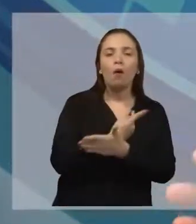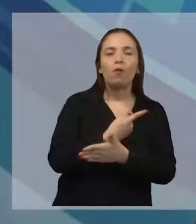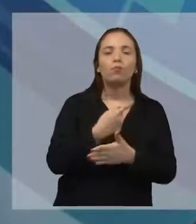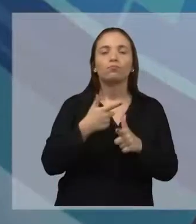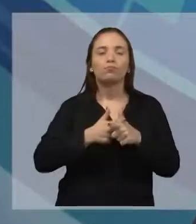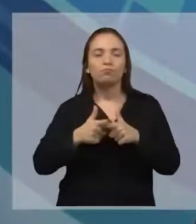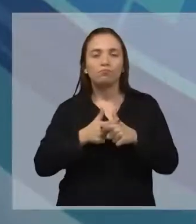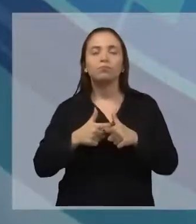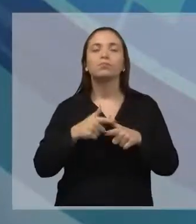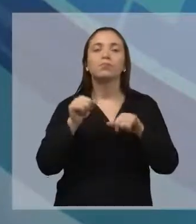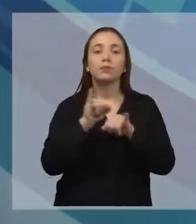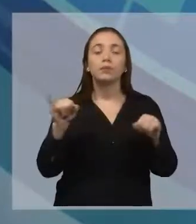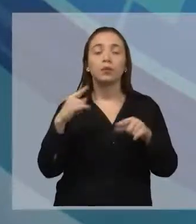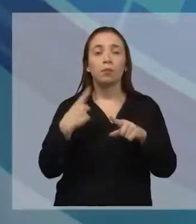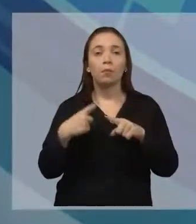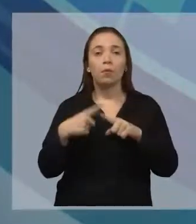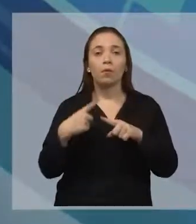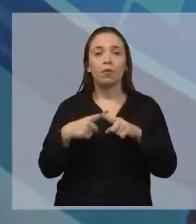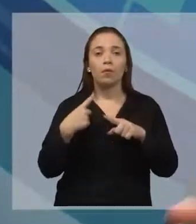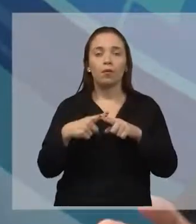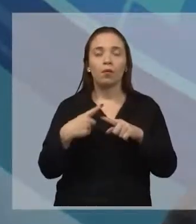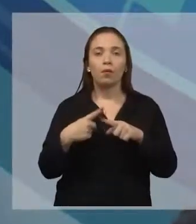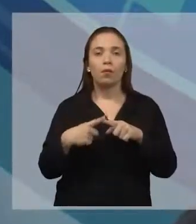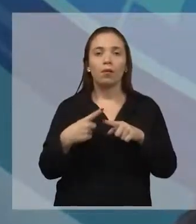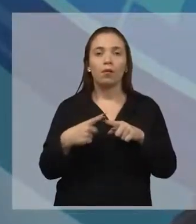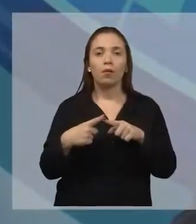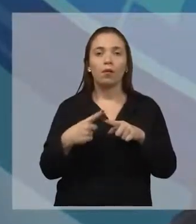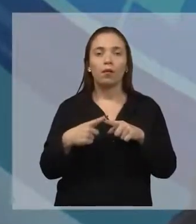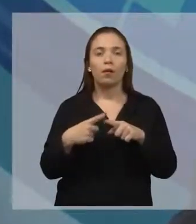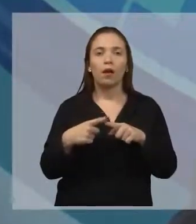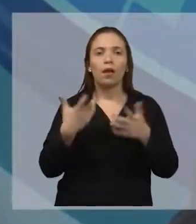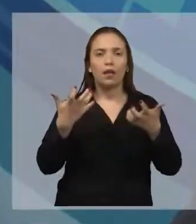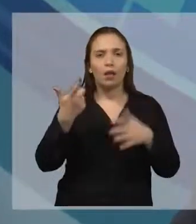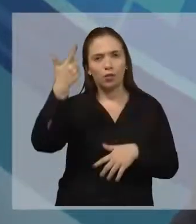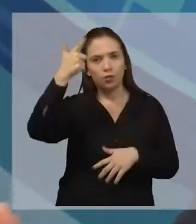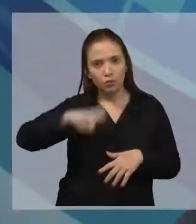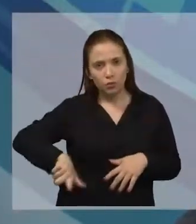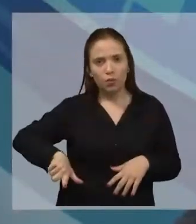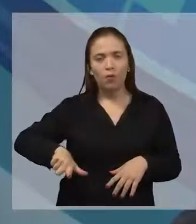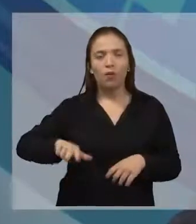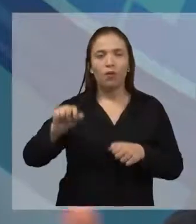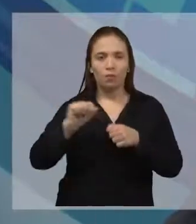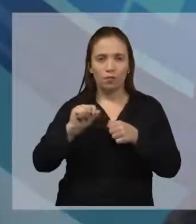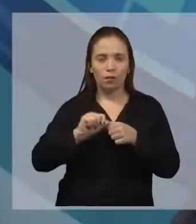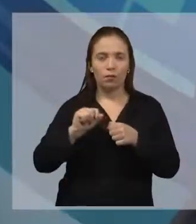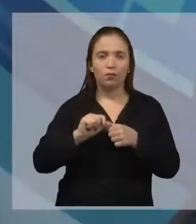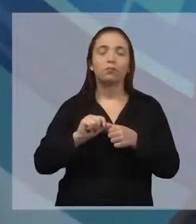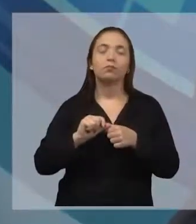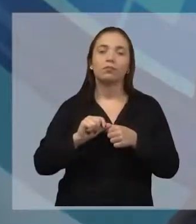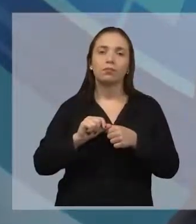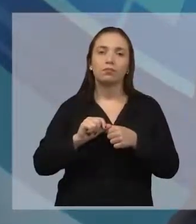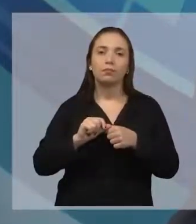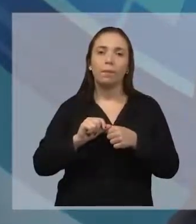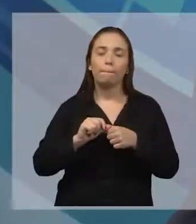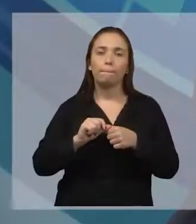essa definição, essa concepção do ministro e, sobretudo, essa sua tentativa de mandar reescrever os livros de